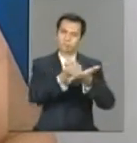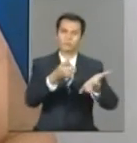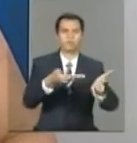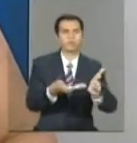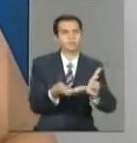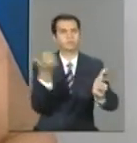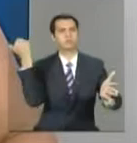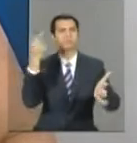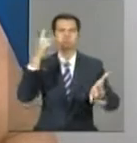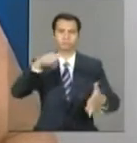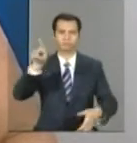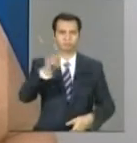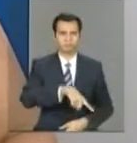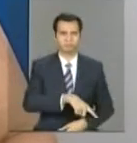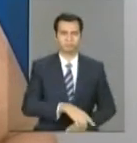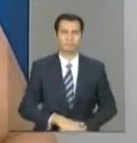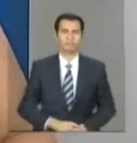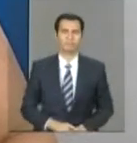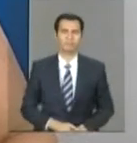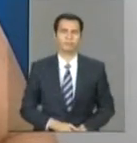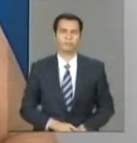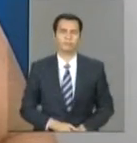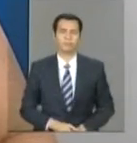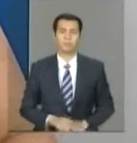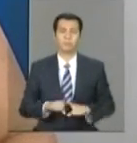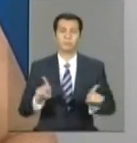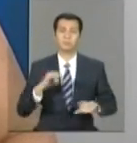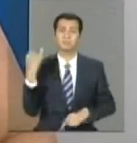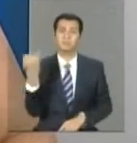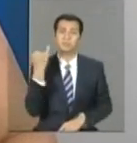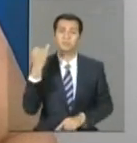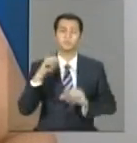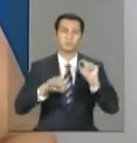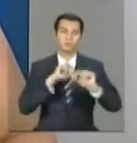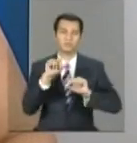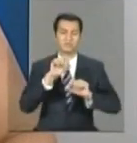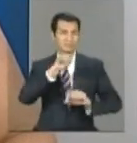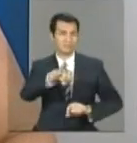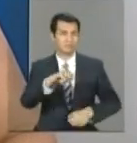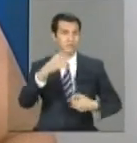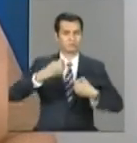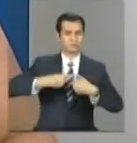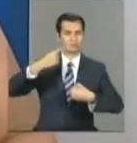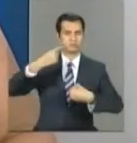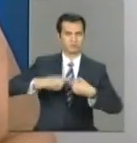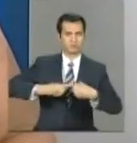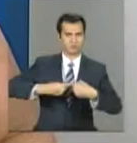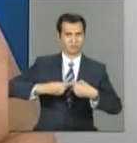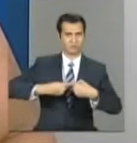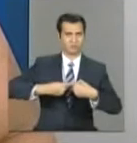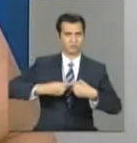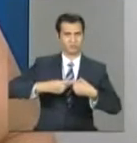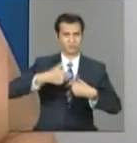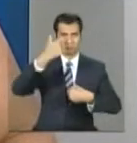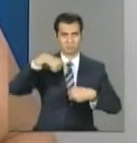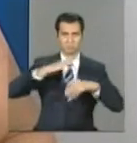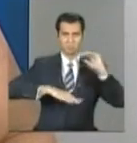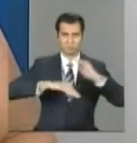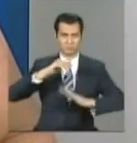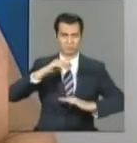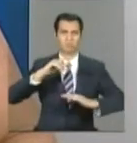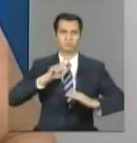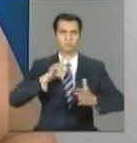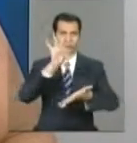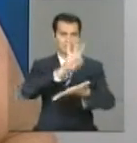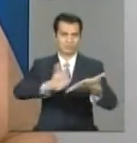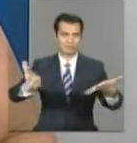dessa família. Agora, é sempre importante que quando o município exclui um cadastro, um registro da Base Nacional do Cadastro